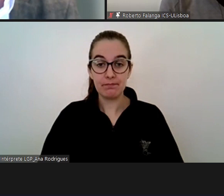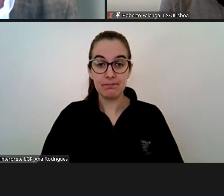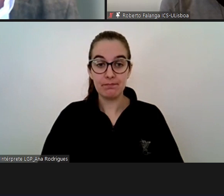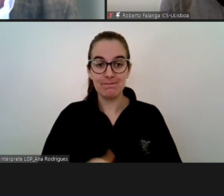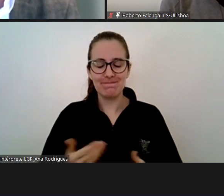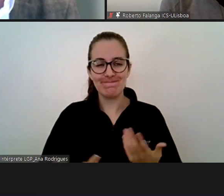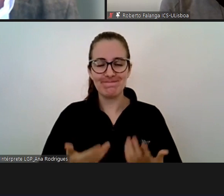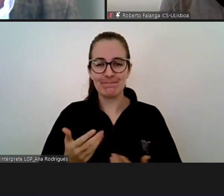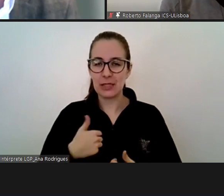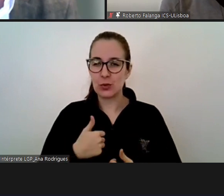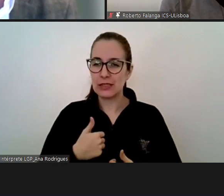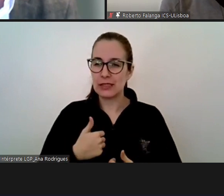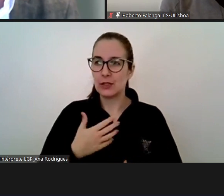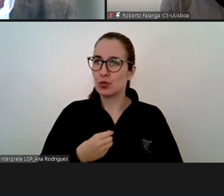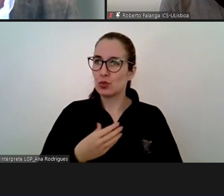eu acho que queria ir